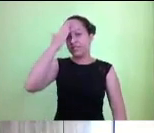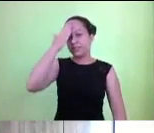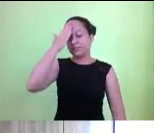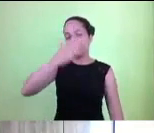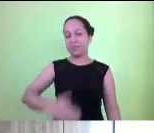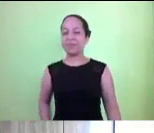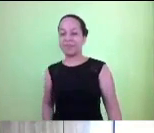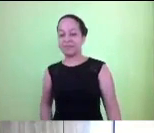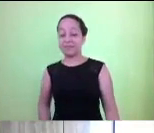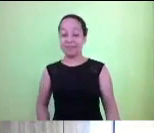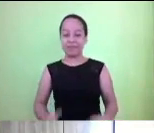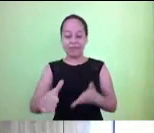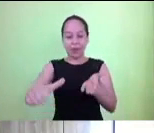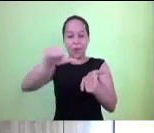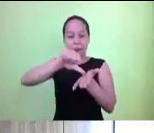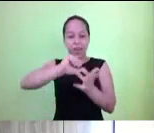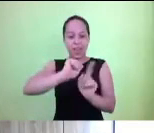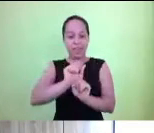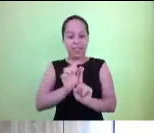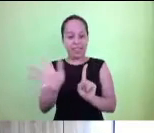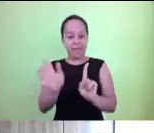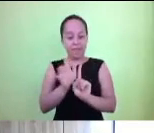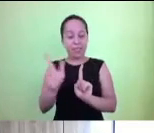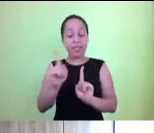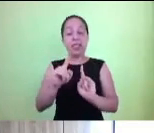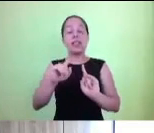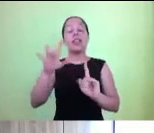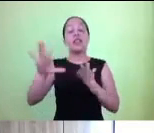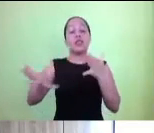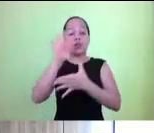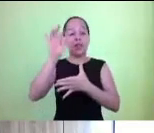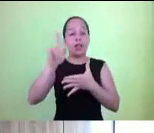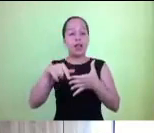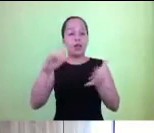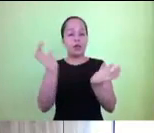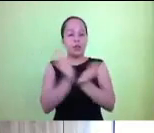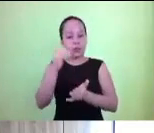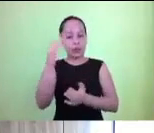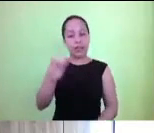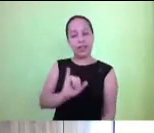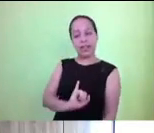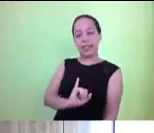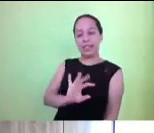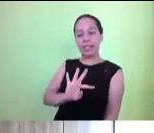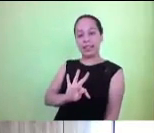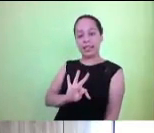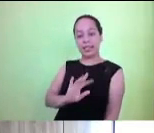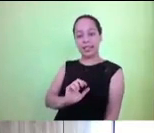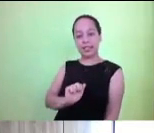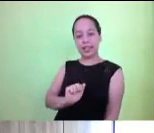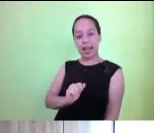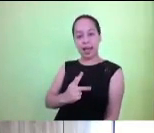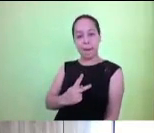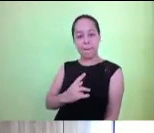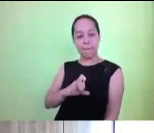Sorteio será para o público externo. Código de vaga 067. Ampla